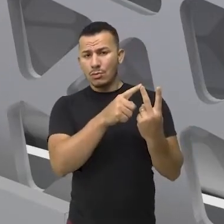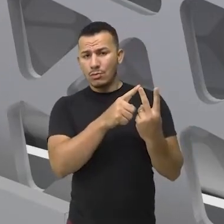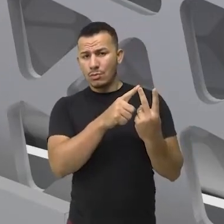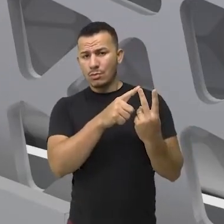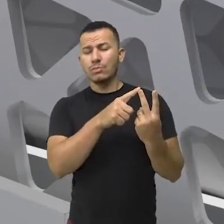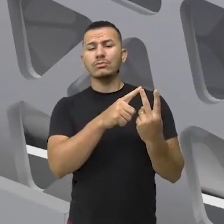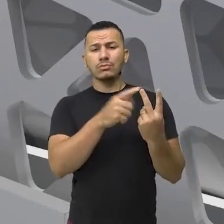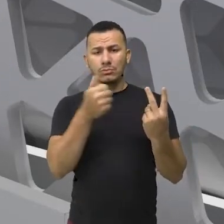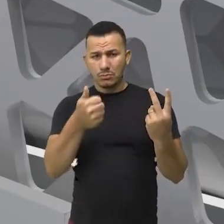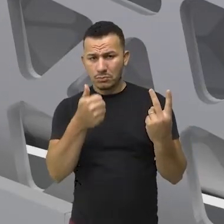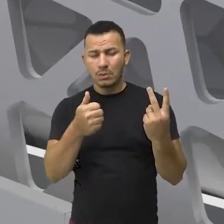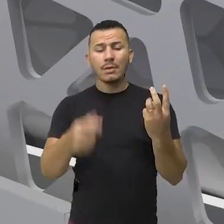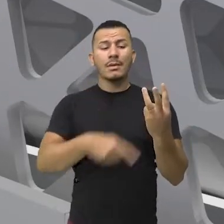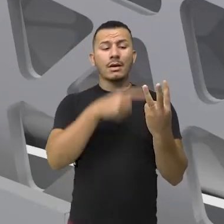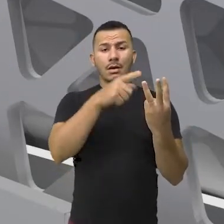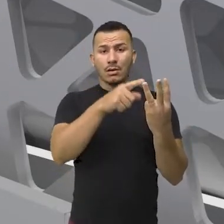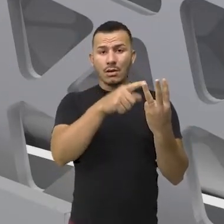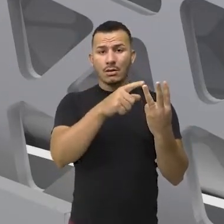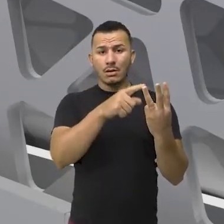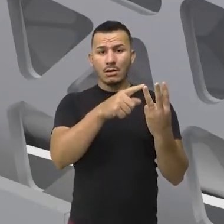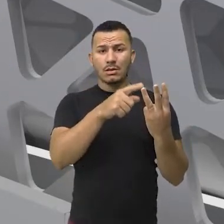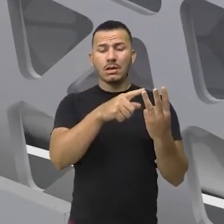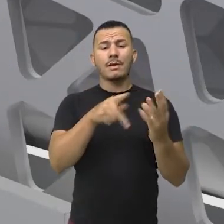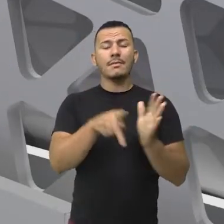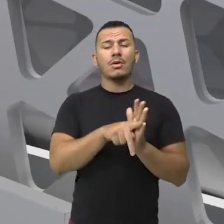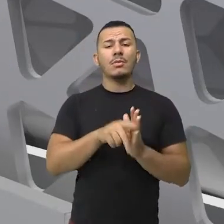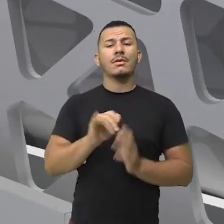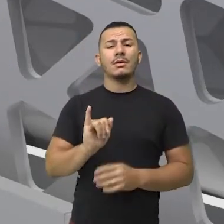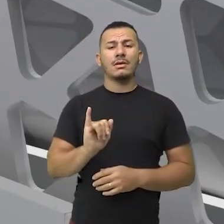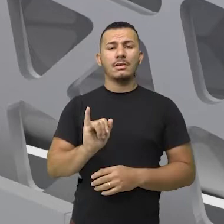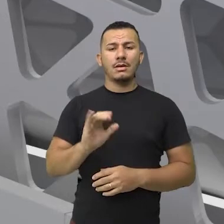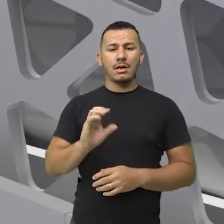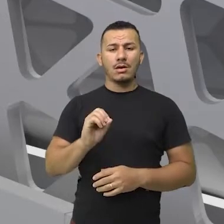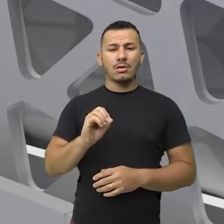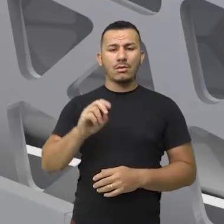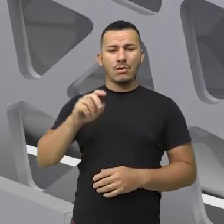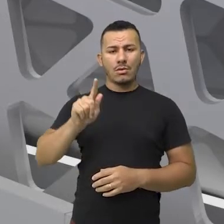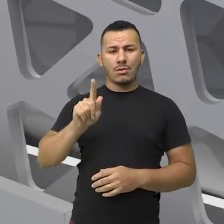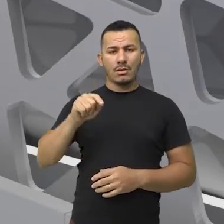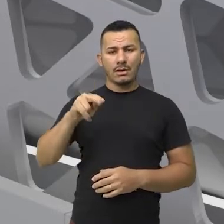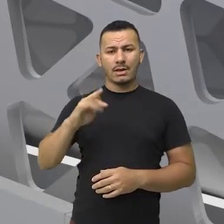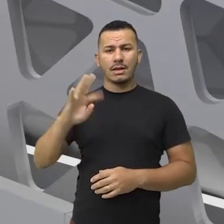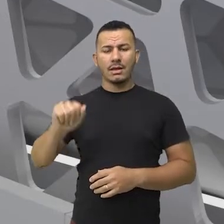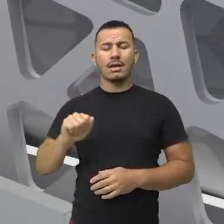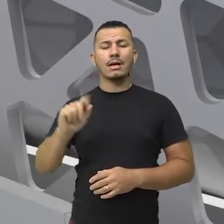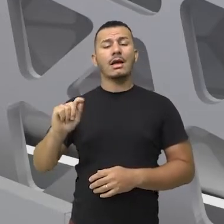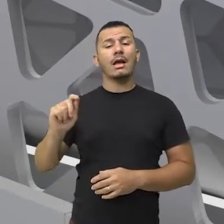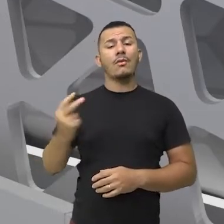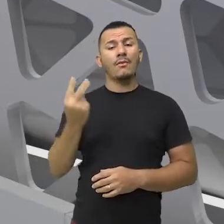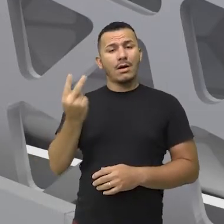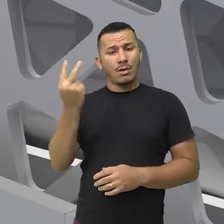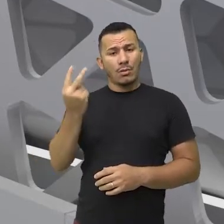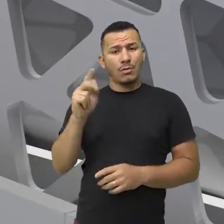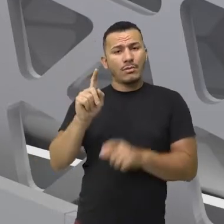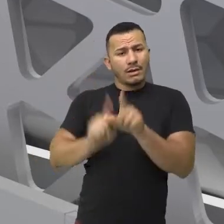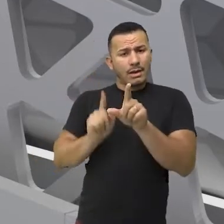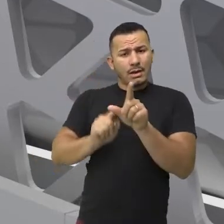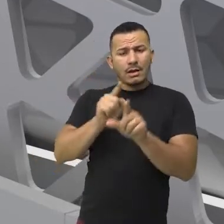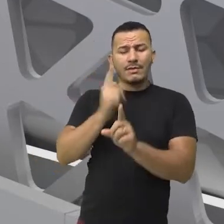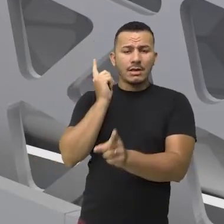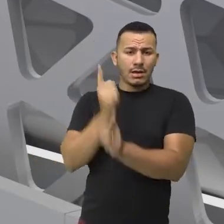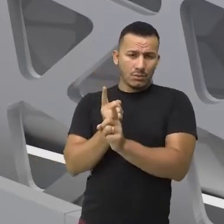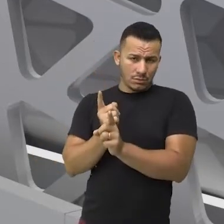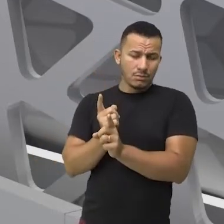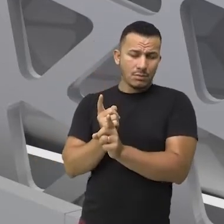show de bola. Identificar a nossa incógnita, certo? Que é aquilo que você quer descobrir. Ora, as incógnitas, elas